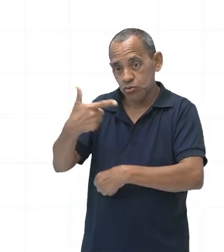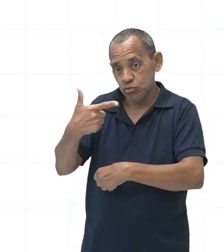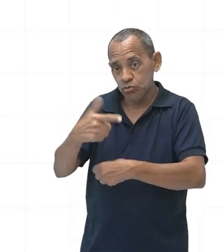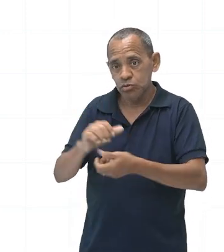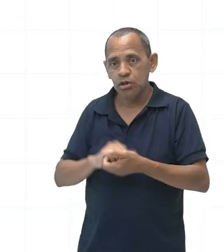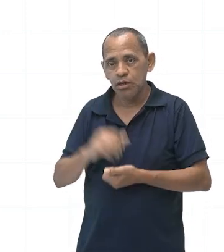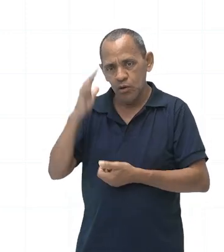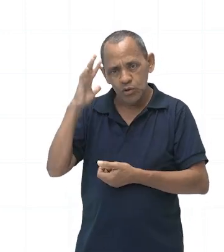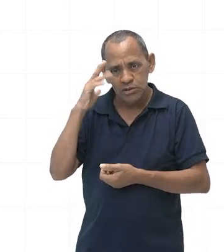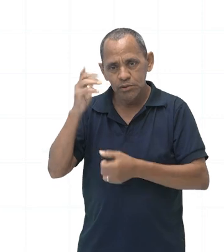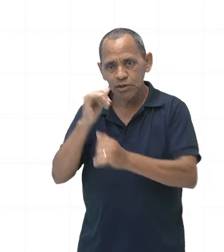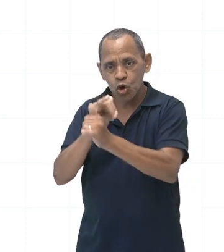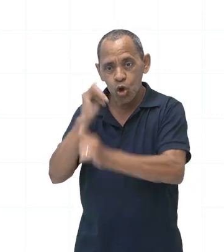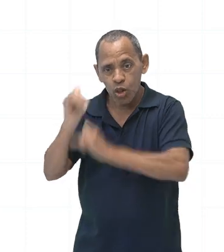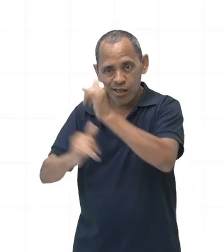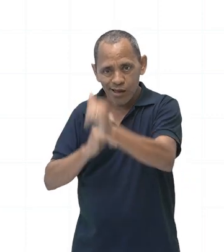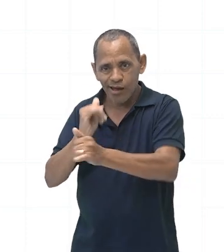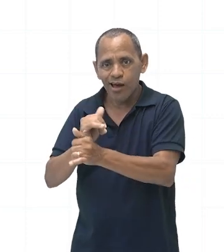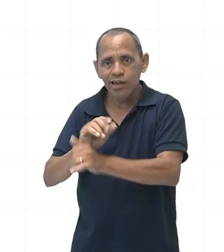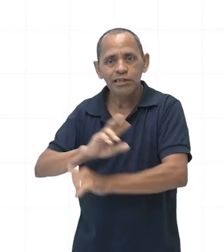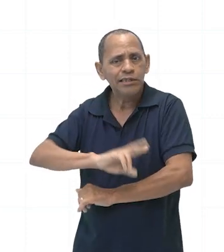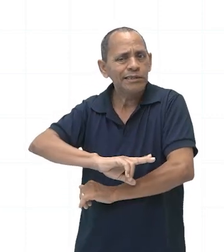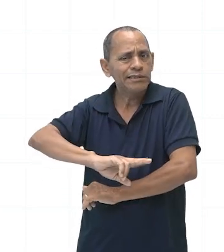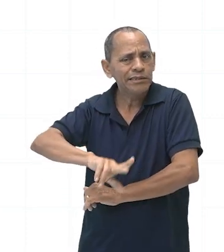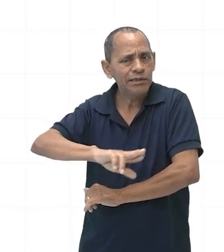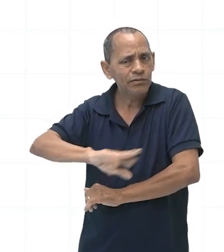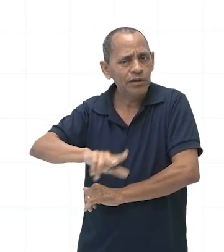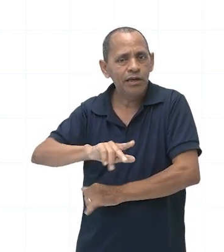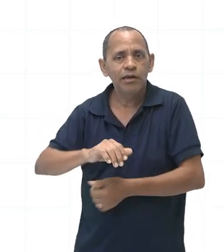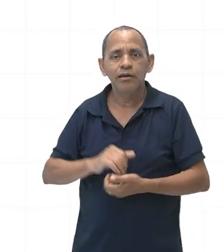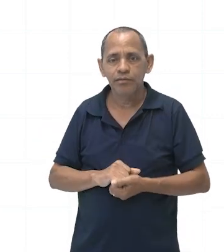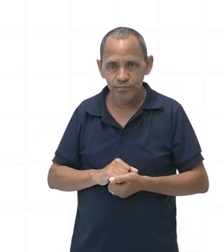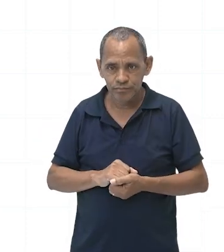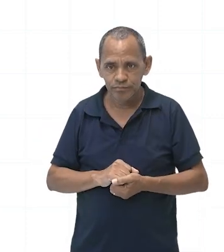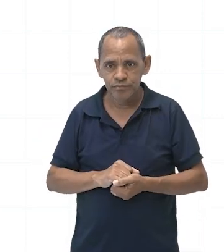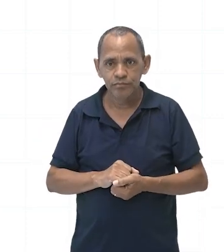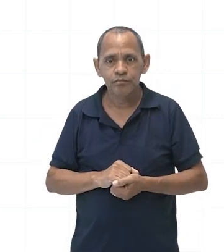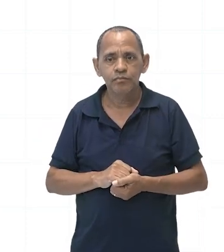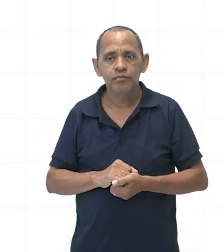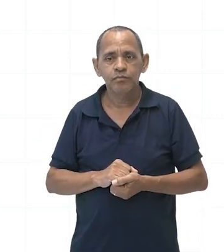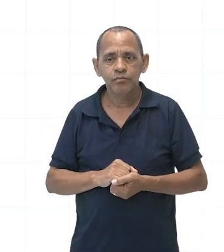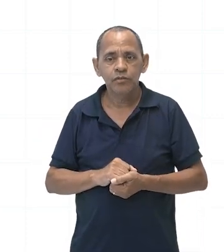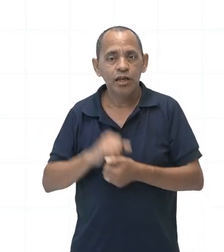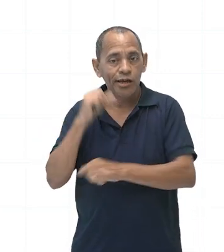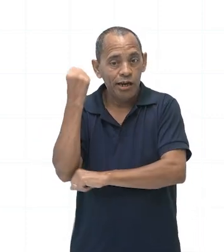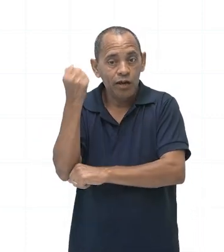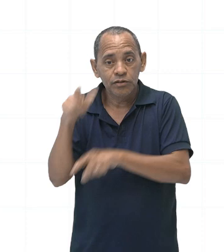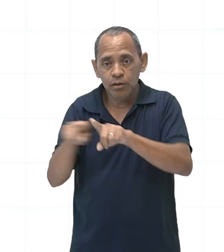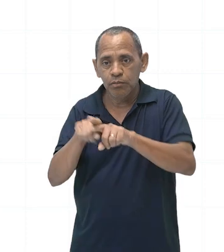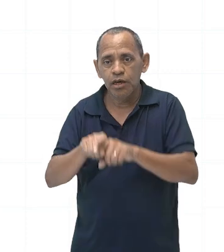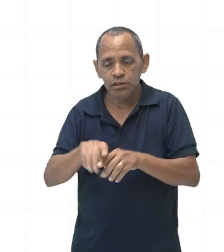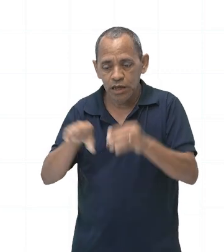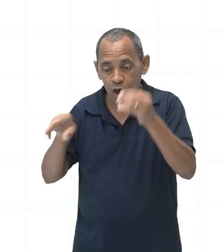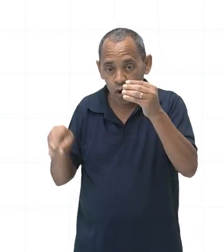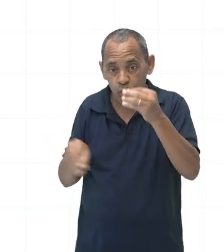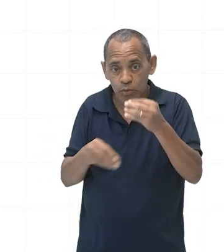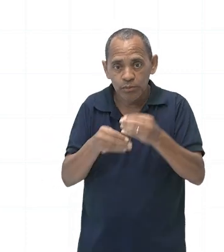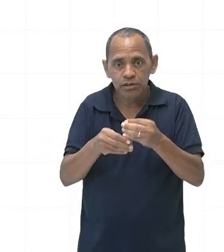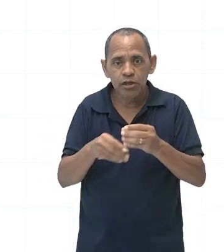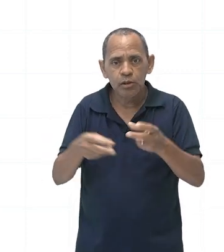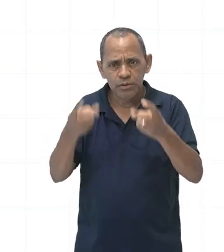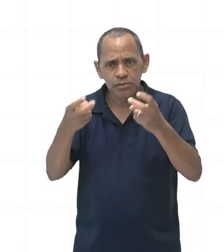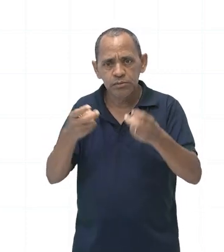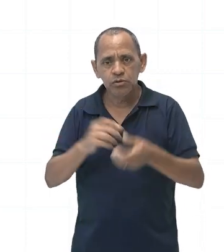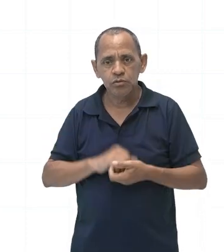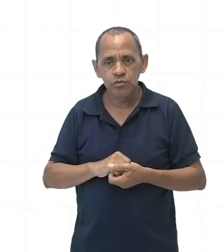acontecimentos online não são tão graves. Ela está complementando o sentido da primeira oração. Como ela